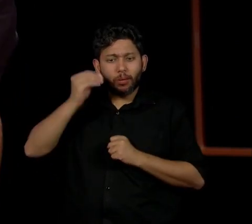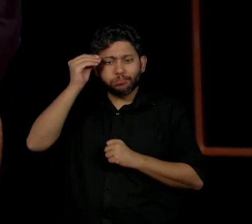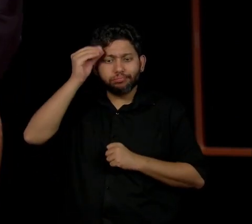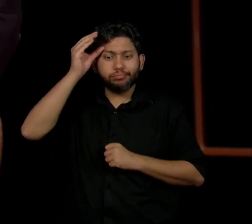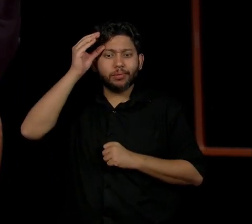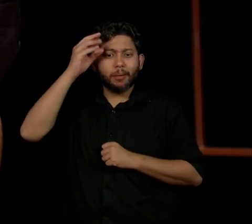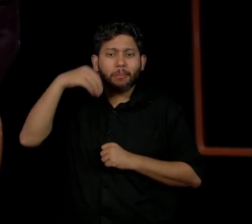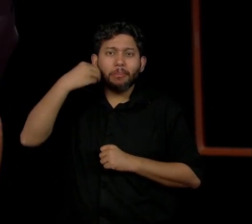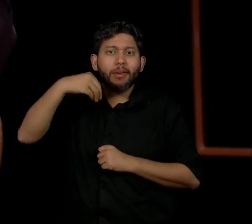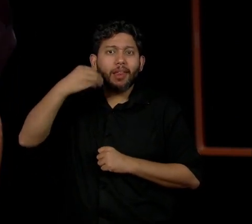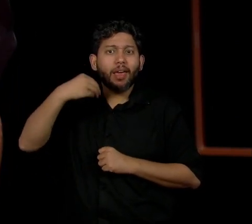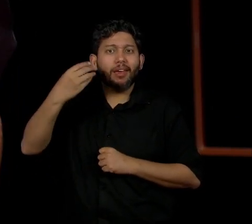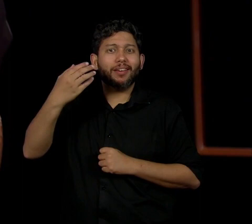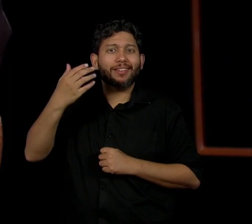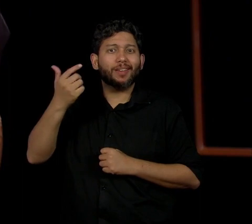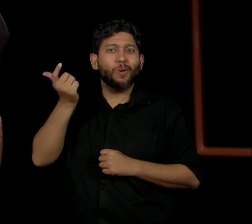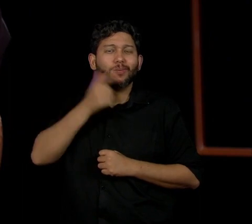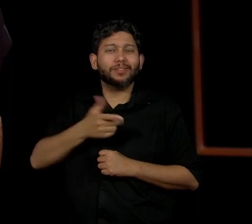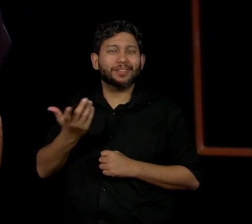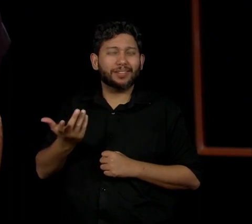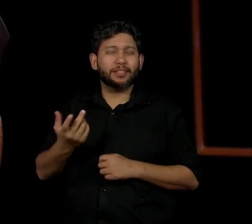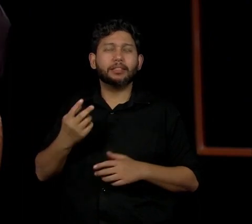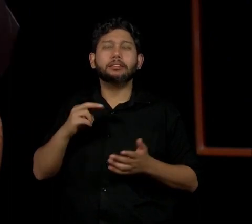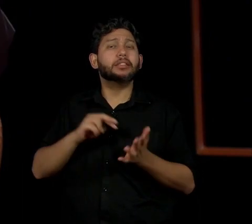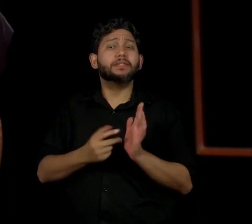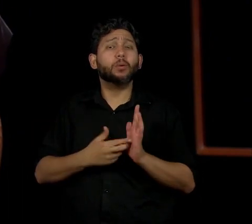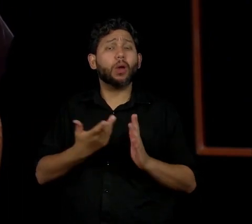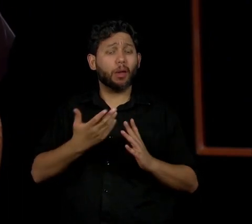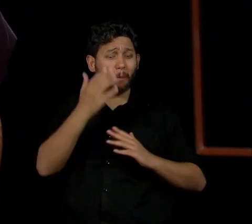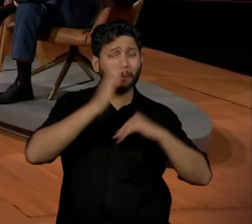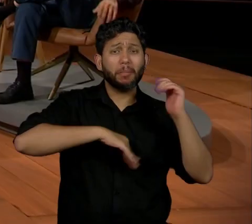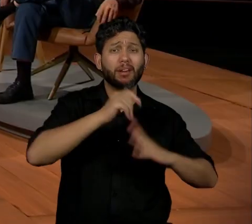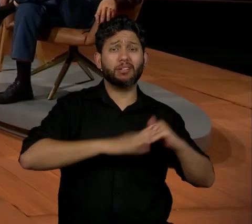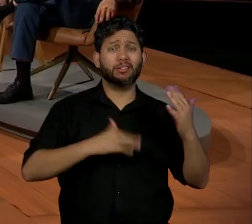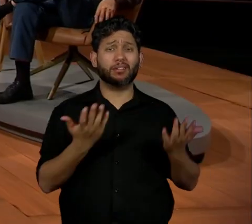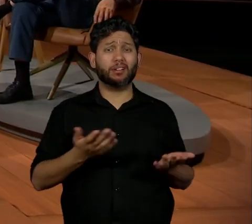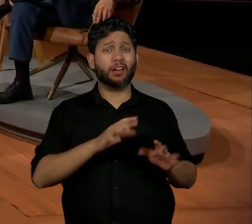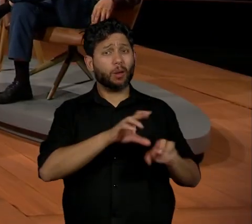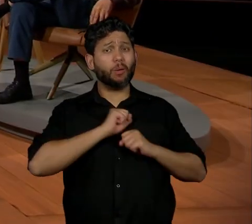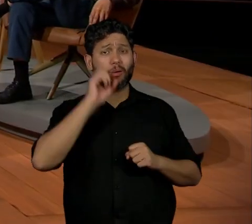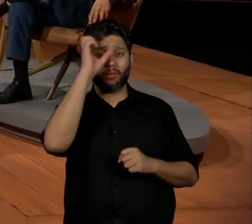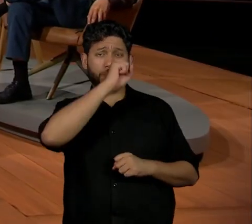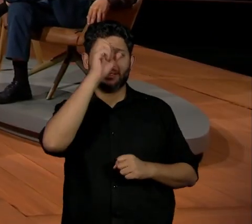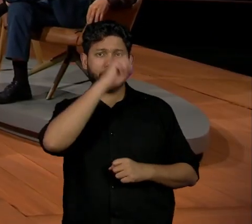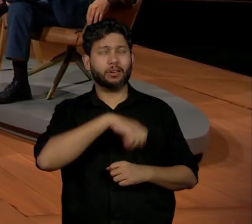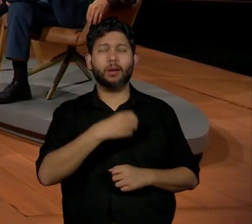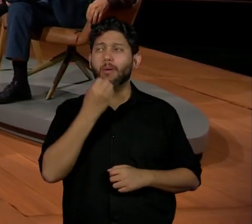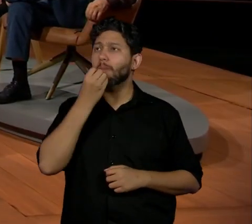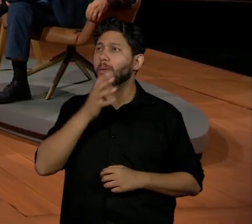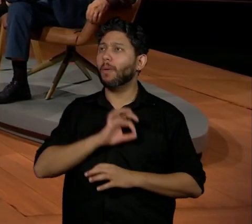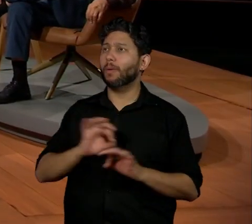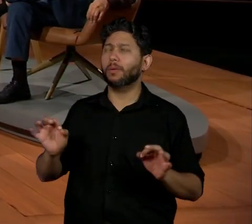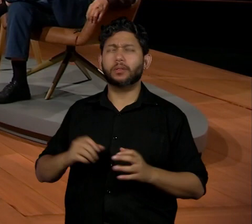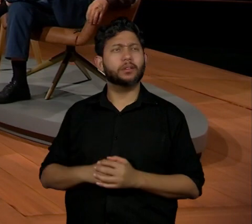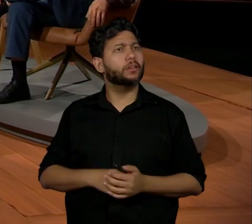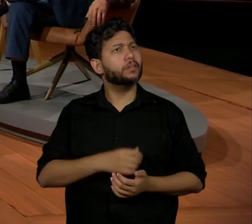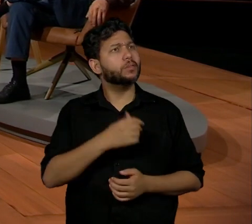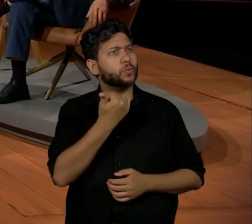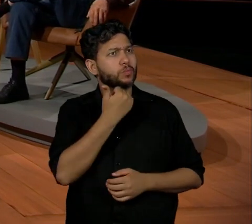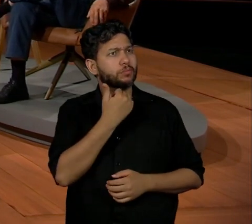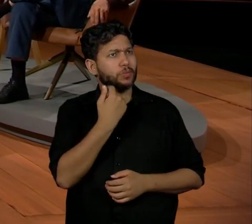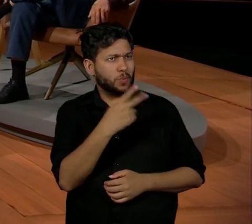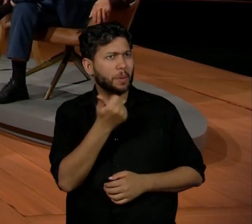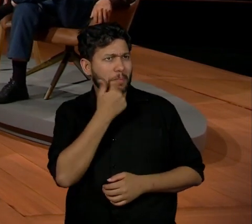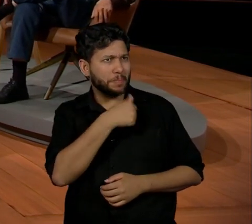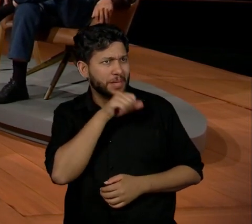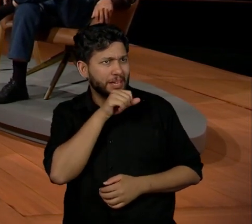você está aprendendo, é o famoso aprenda fazendo. É muito bom. Você citou sua mãe, ela também era atriz